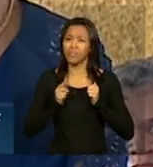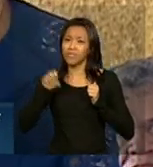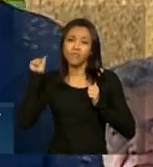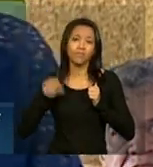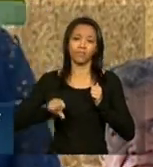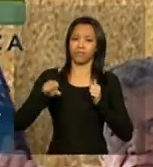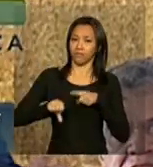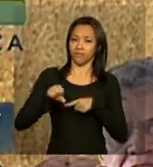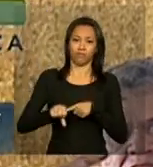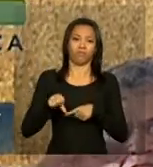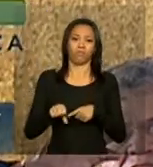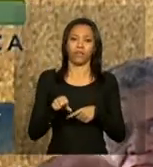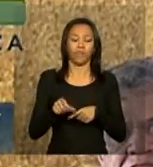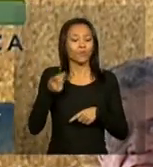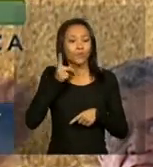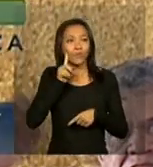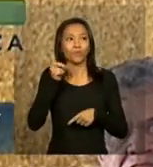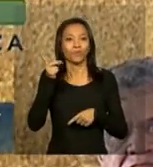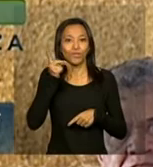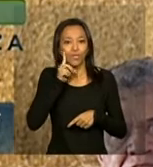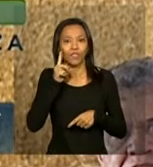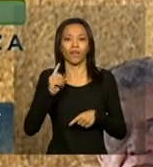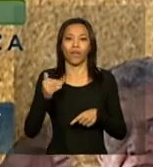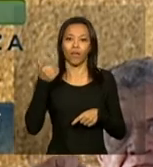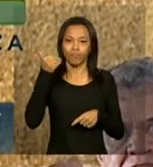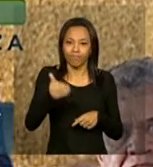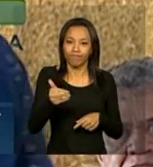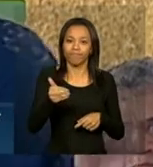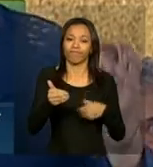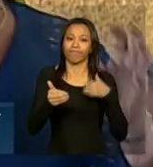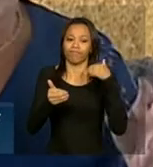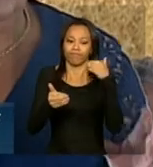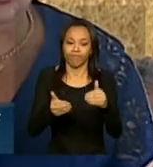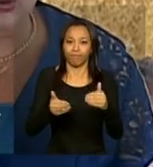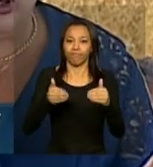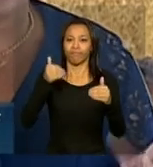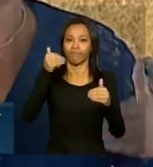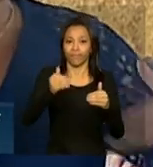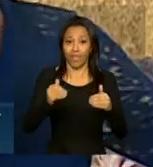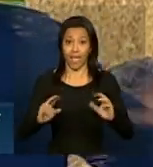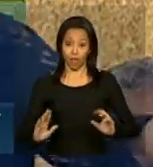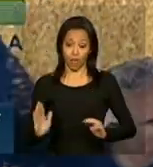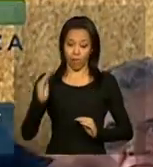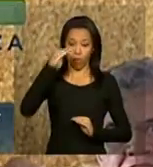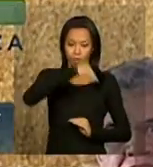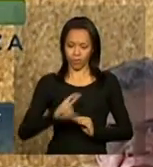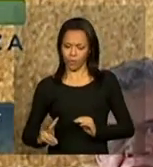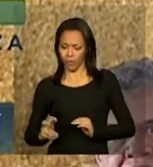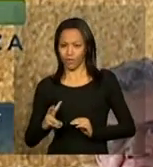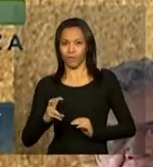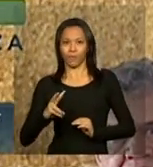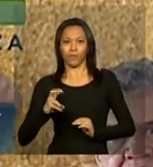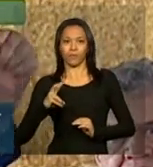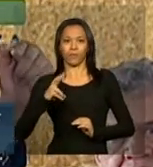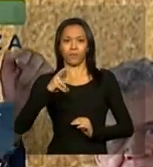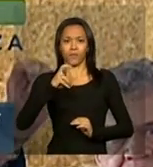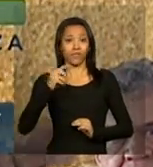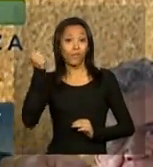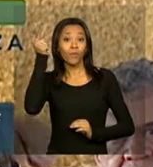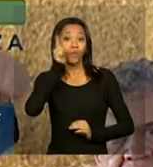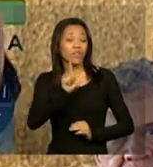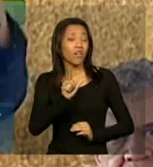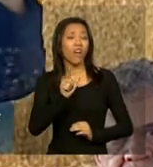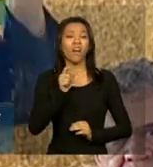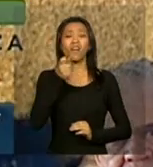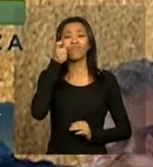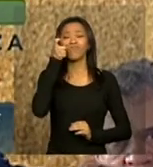mesmo. É todo dia a gente sobe o Himalaia. Por quê? Você conquistou, deixou de ter importância. Você passa